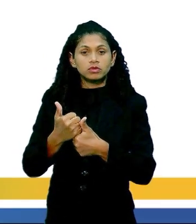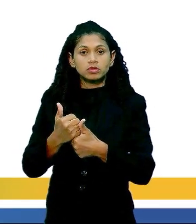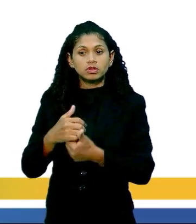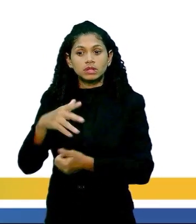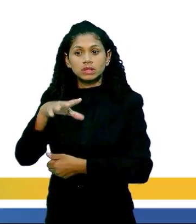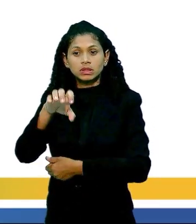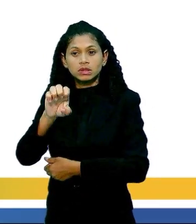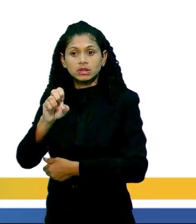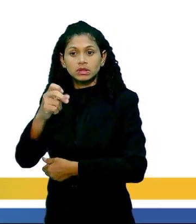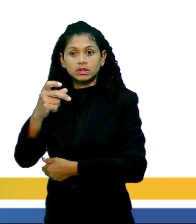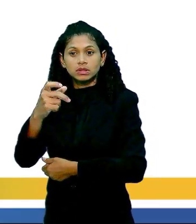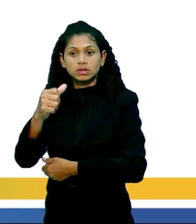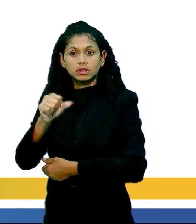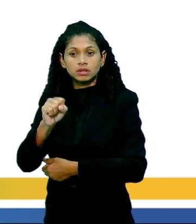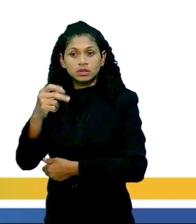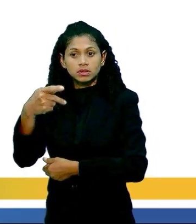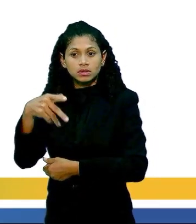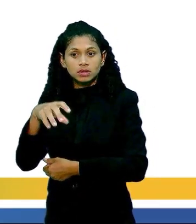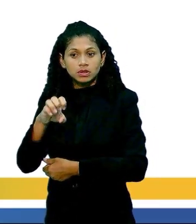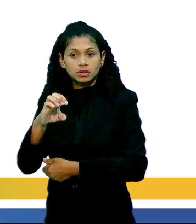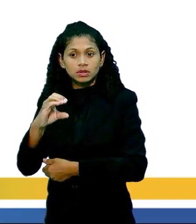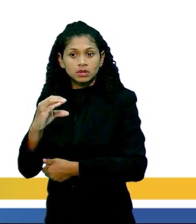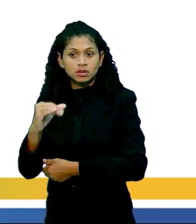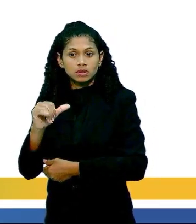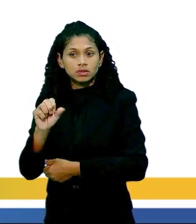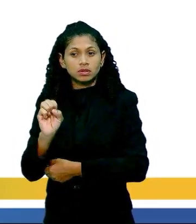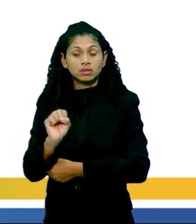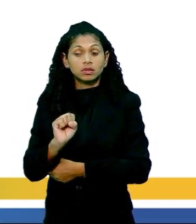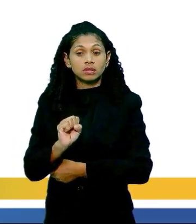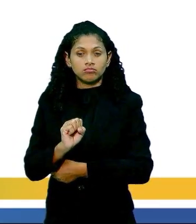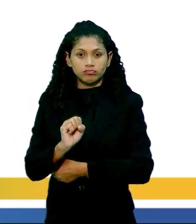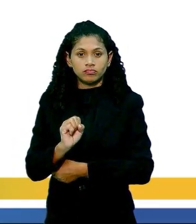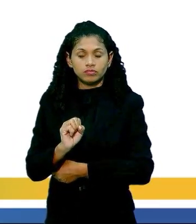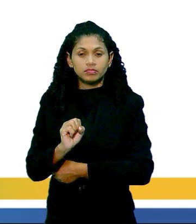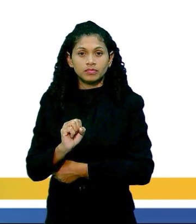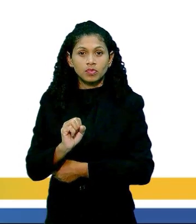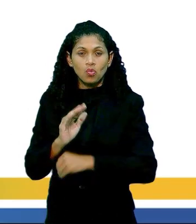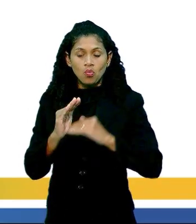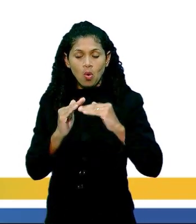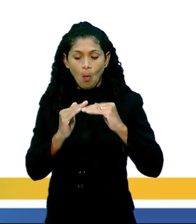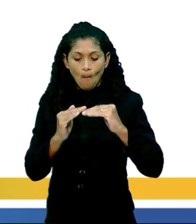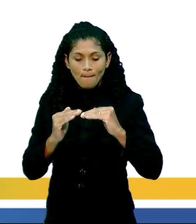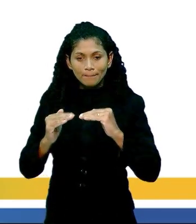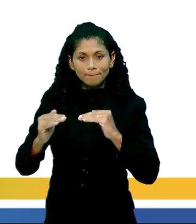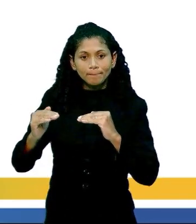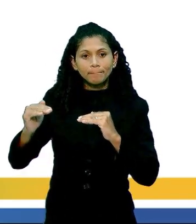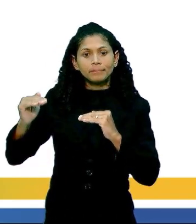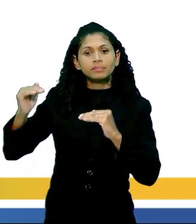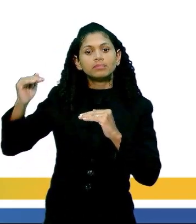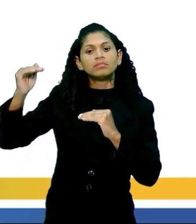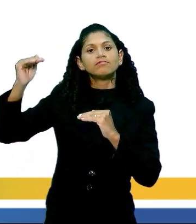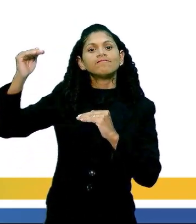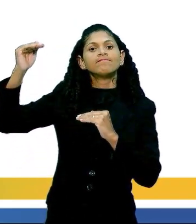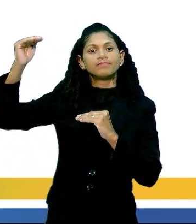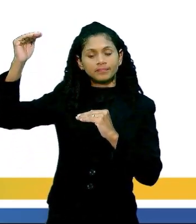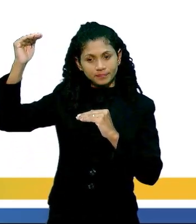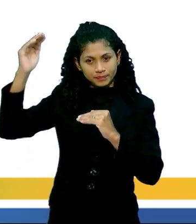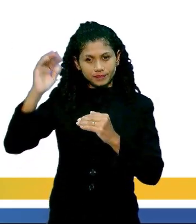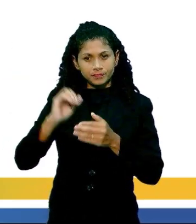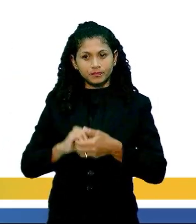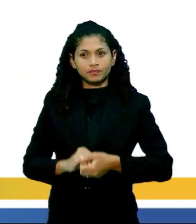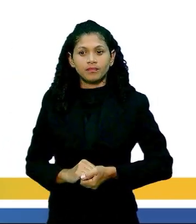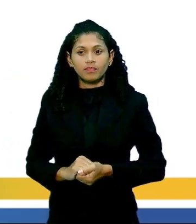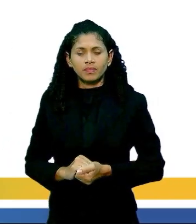e diversidade biológica. Na última etapa, lembra que é a comunidade clímax, de uma sucessão ecológica,